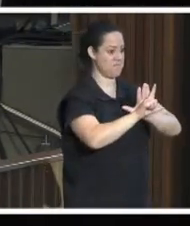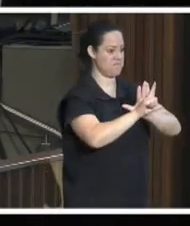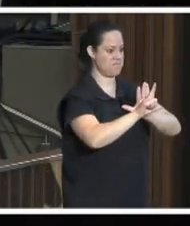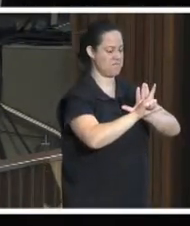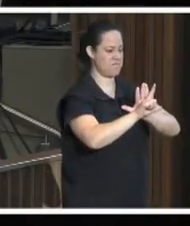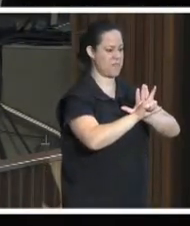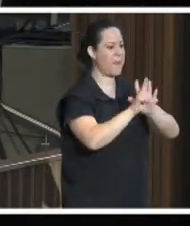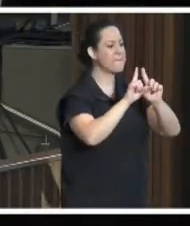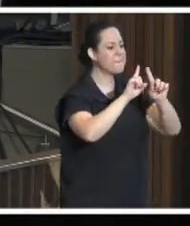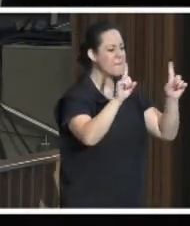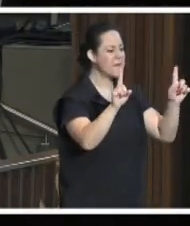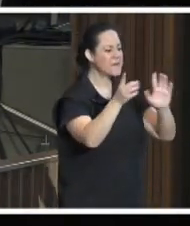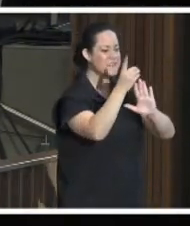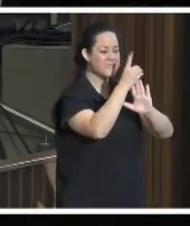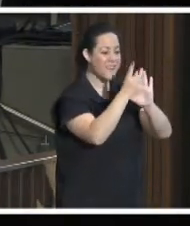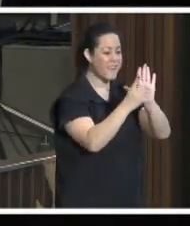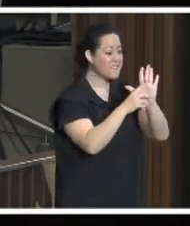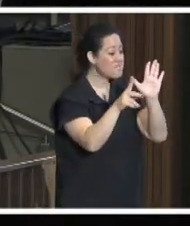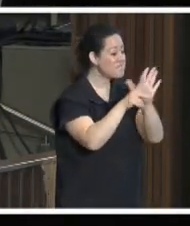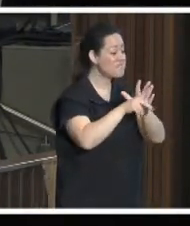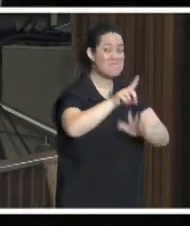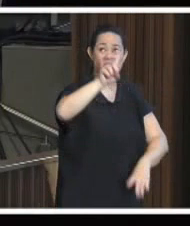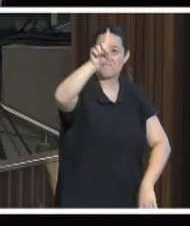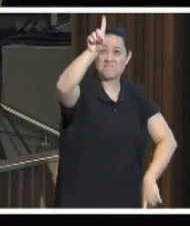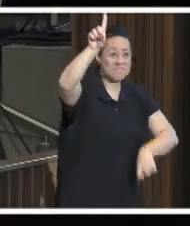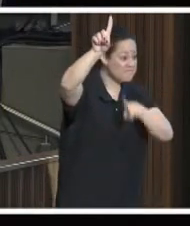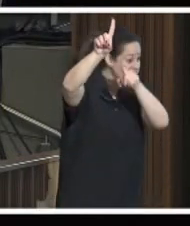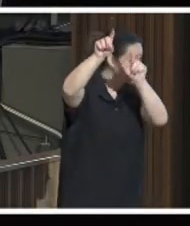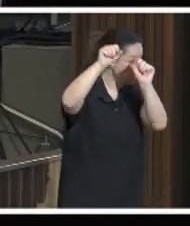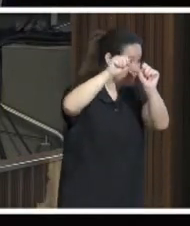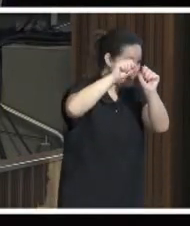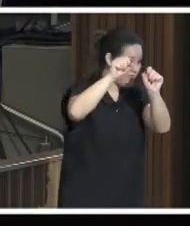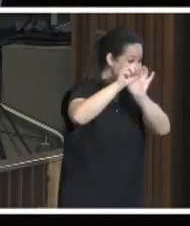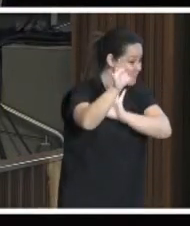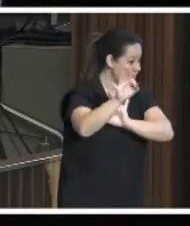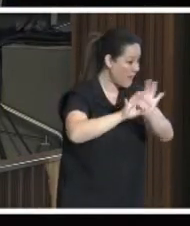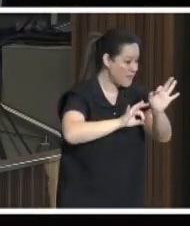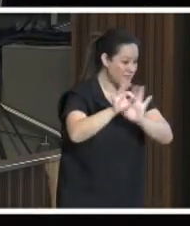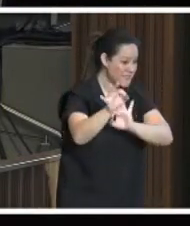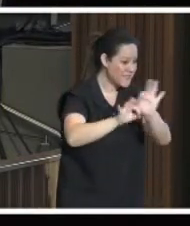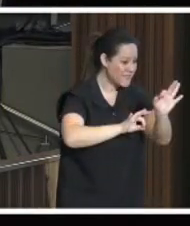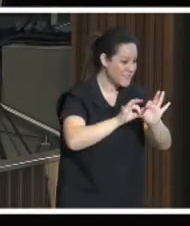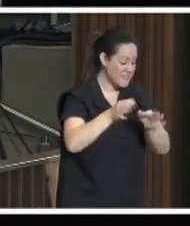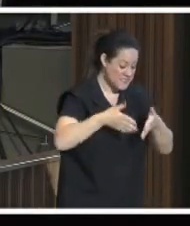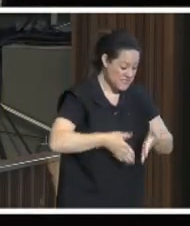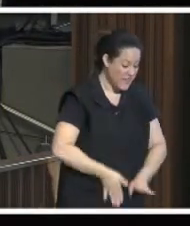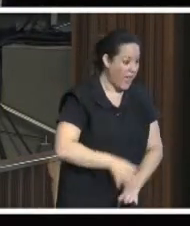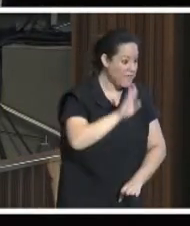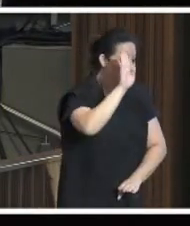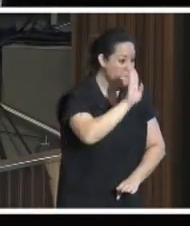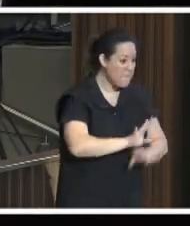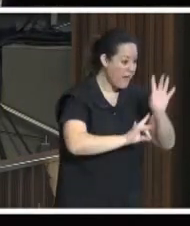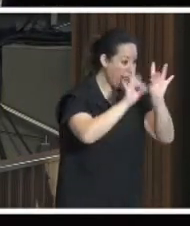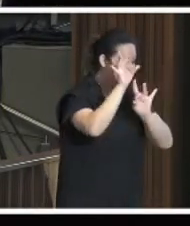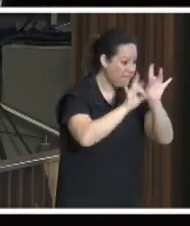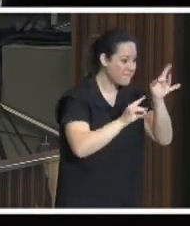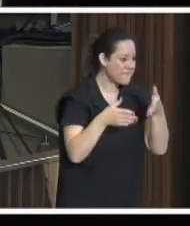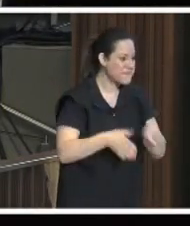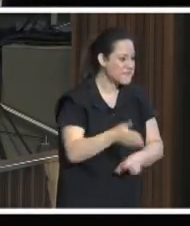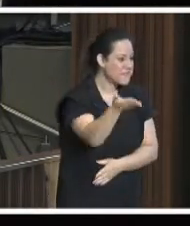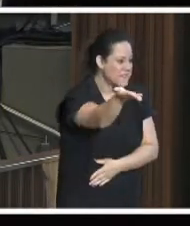mas o decreto veio do céu, veio de Deus. E o decreto veio